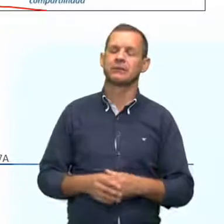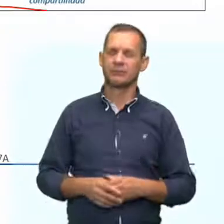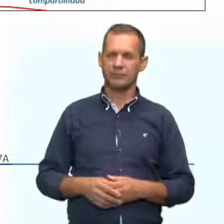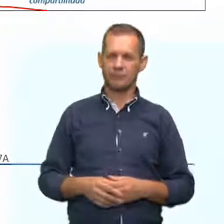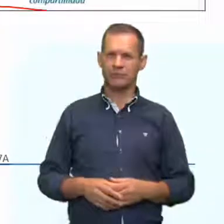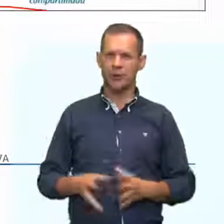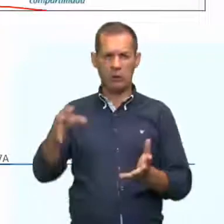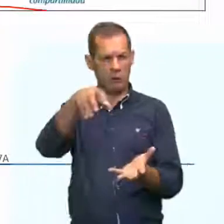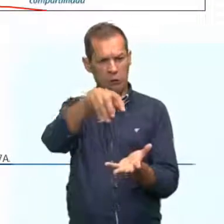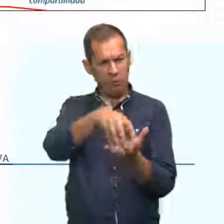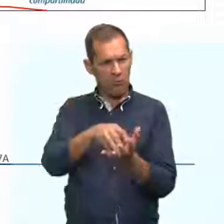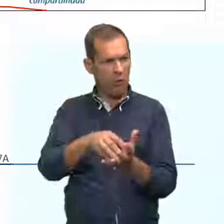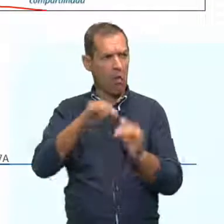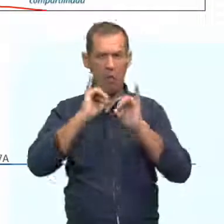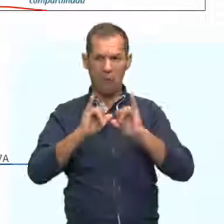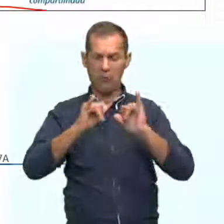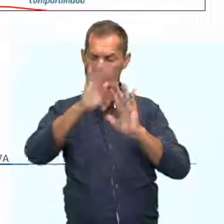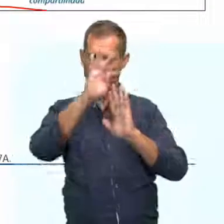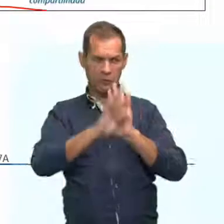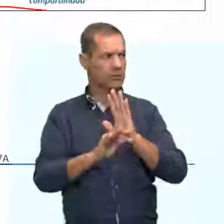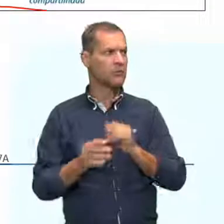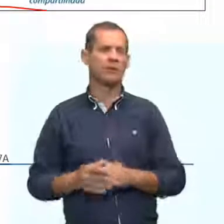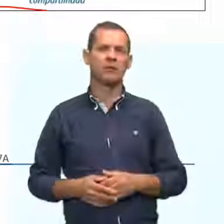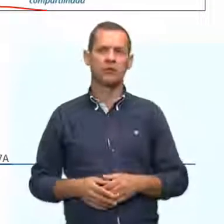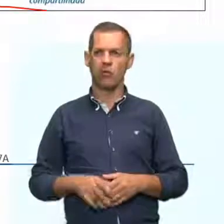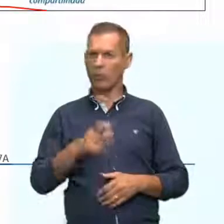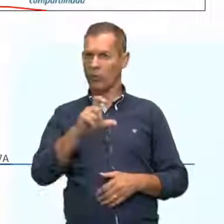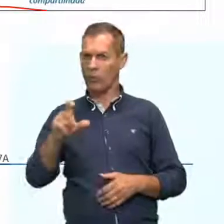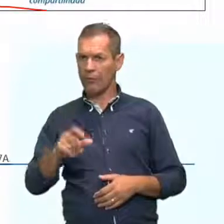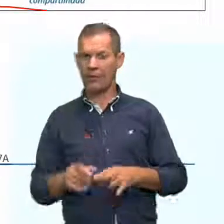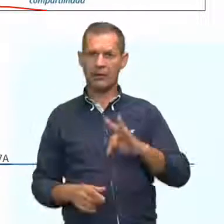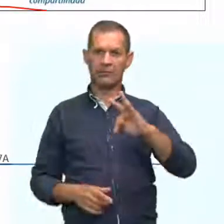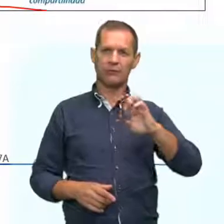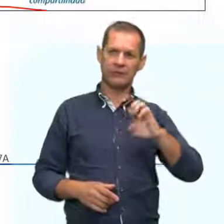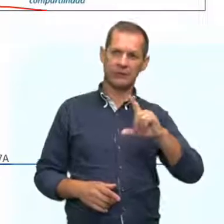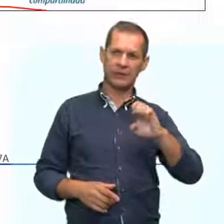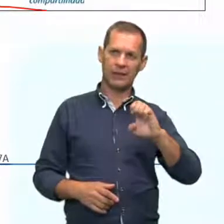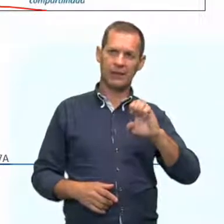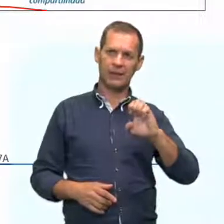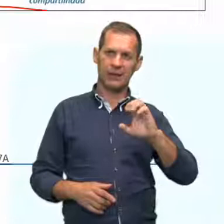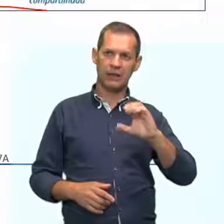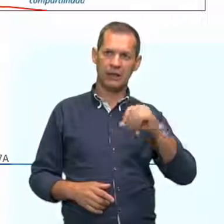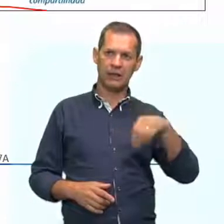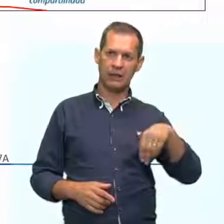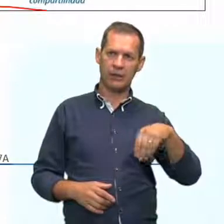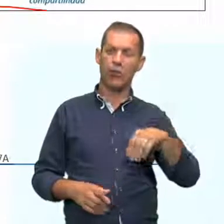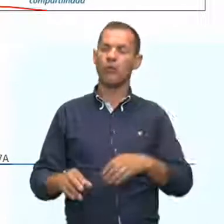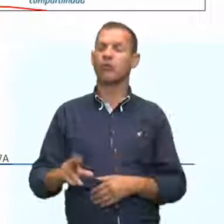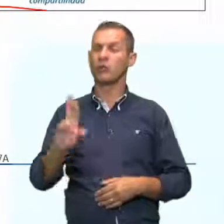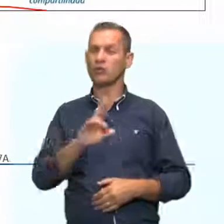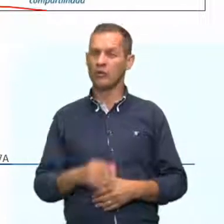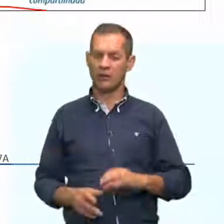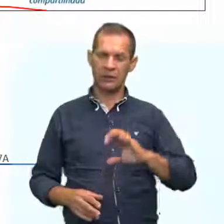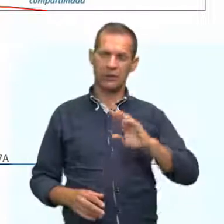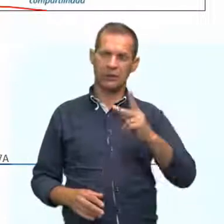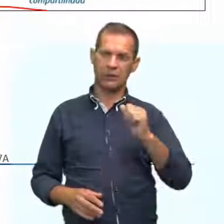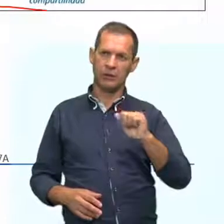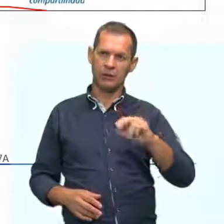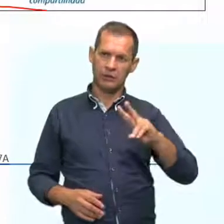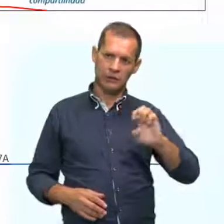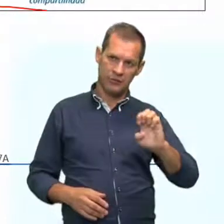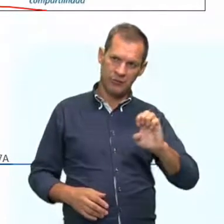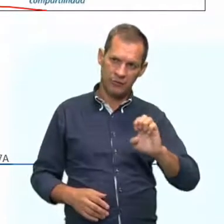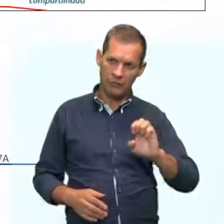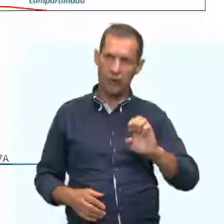para criptografar essa mensagem com a palavra telecom, utilizando a chave pública dele,